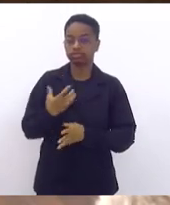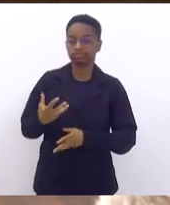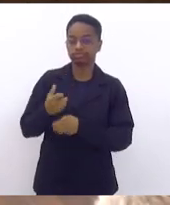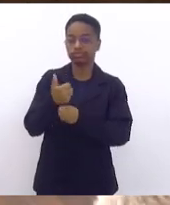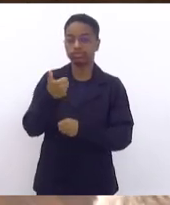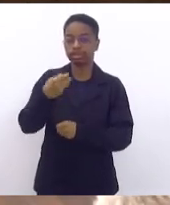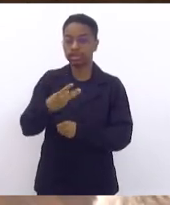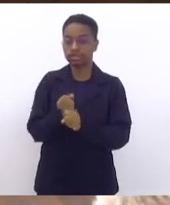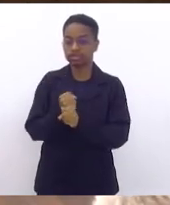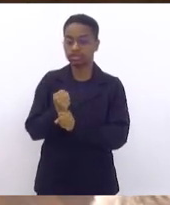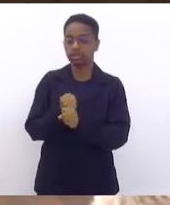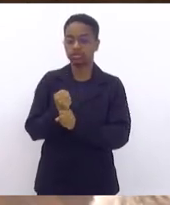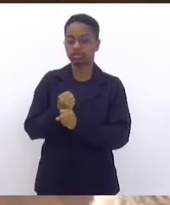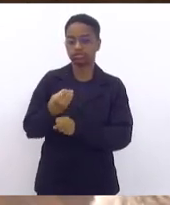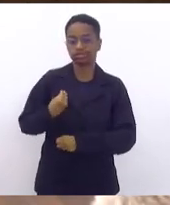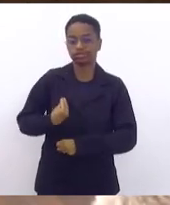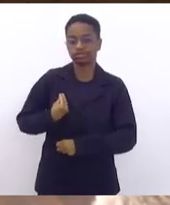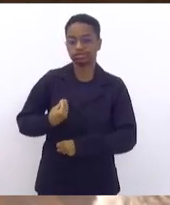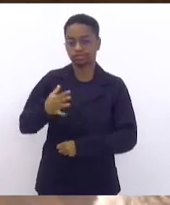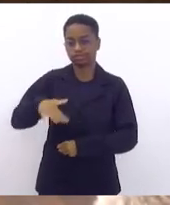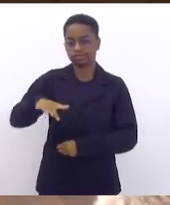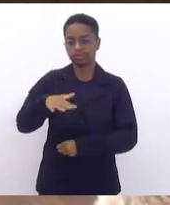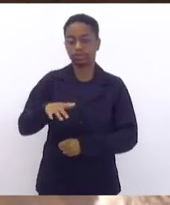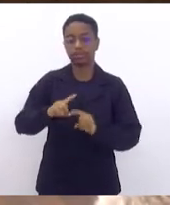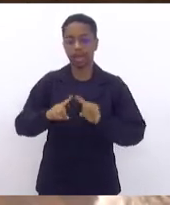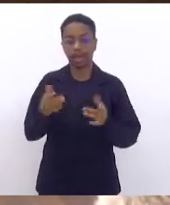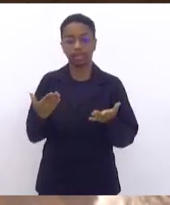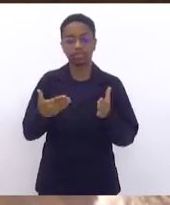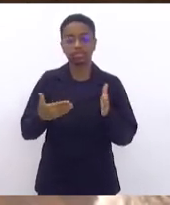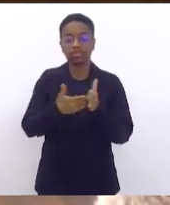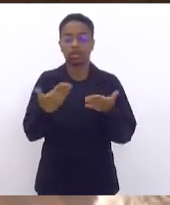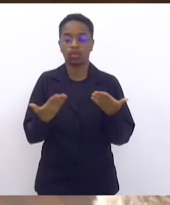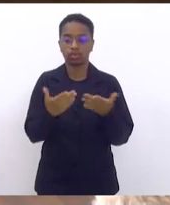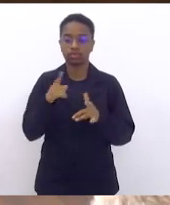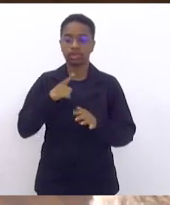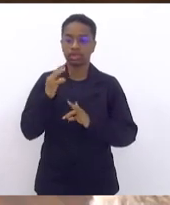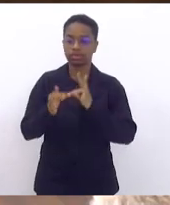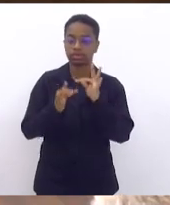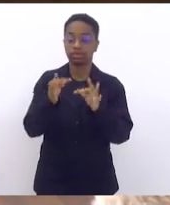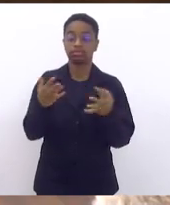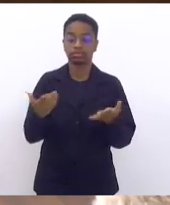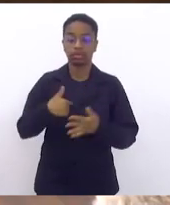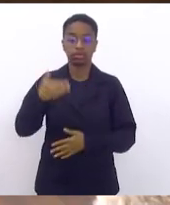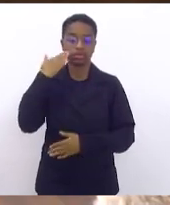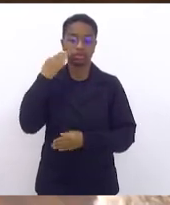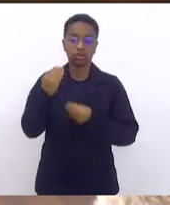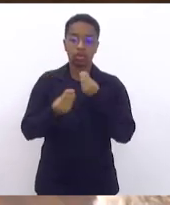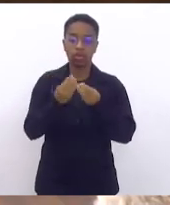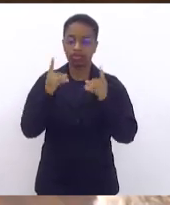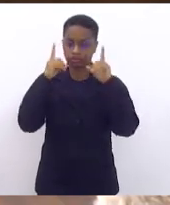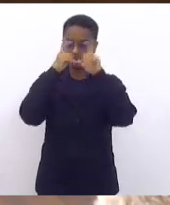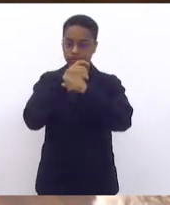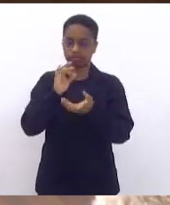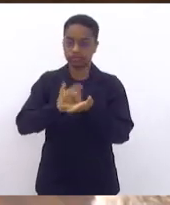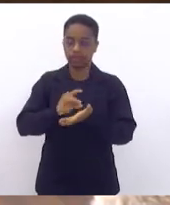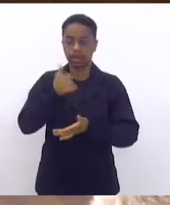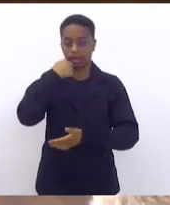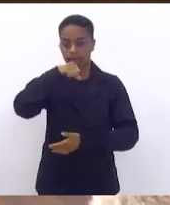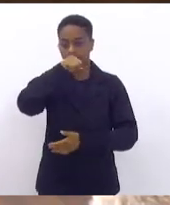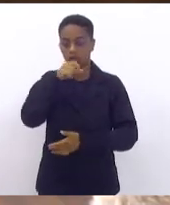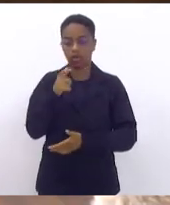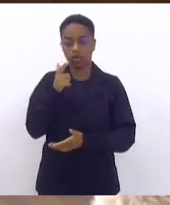por isso, mas eu sei até hoje trata, e eu sei o quanto é caro realmente para que a mãe possa